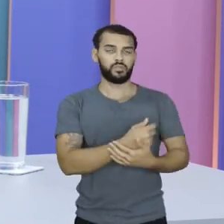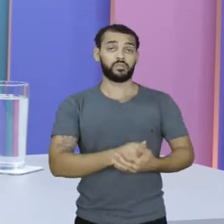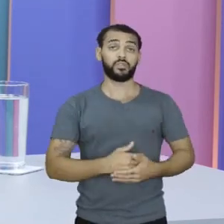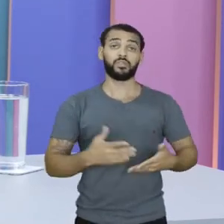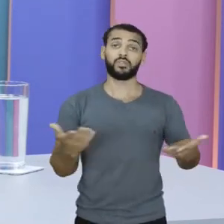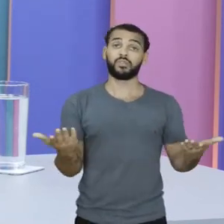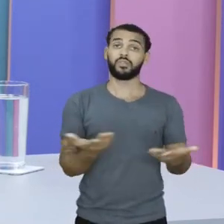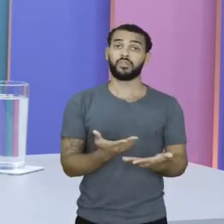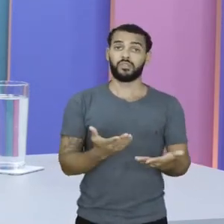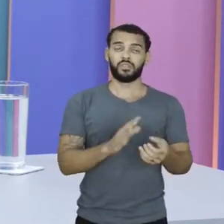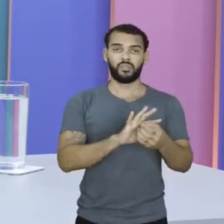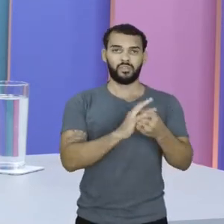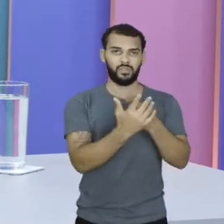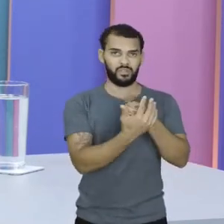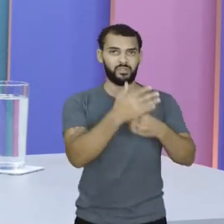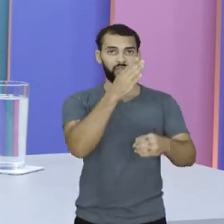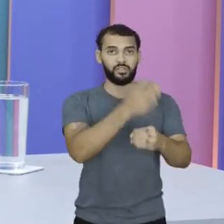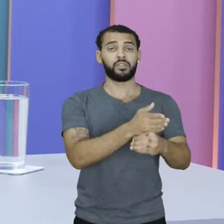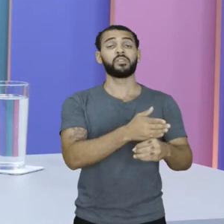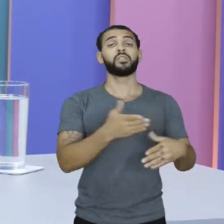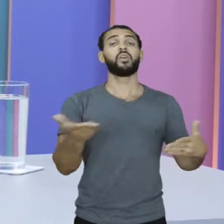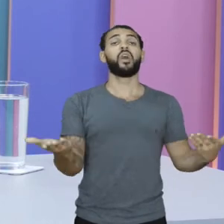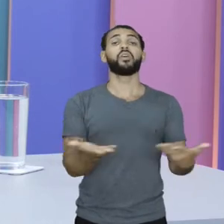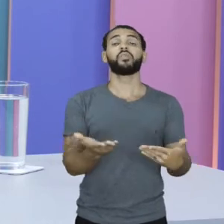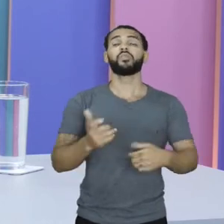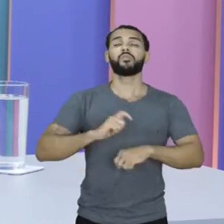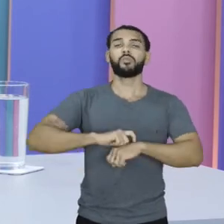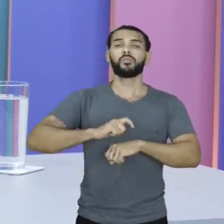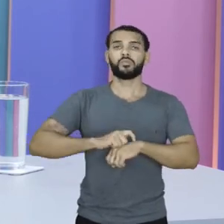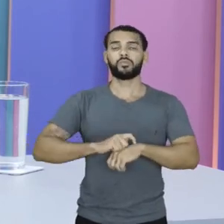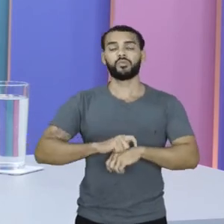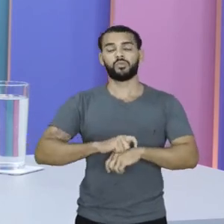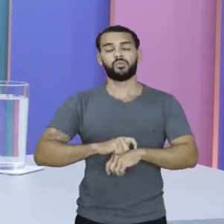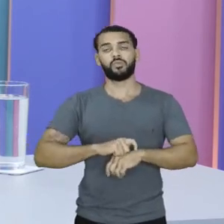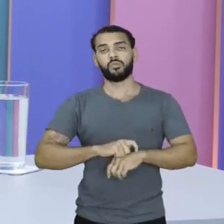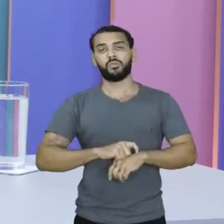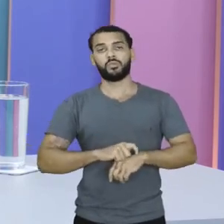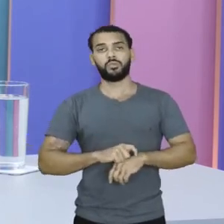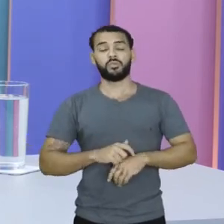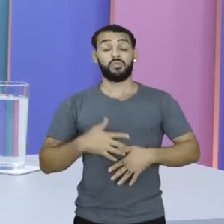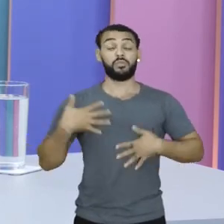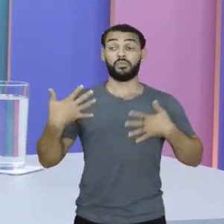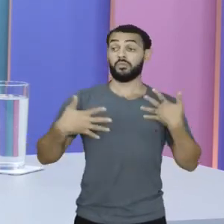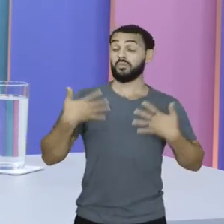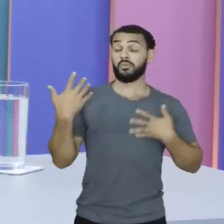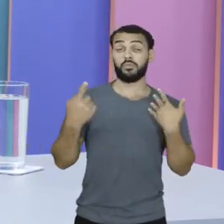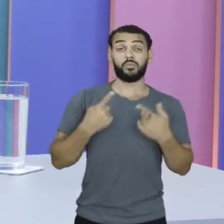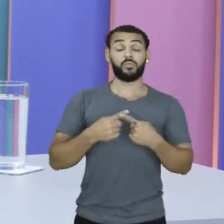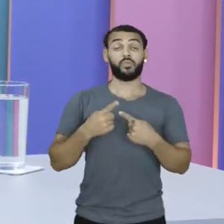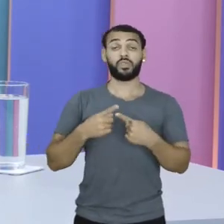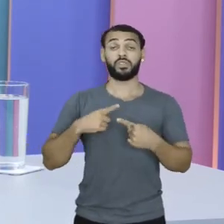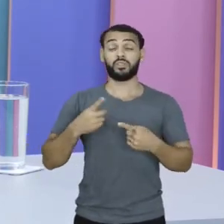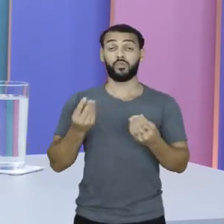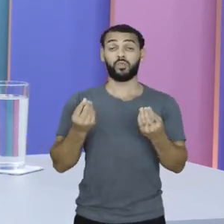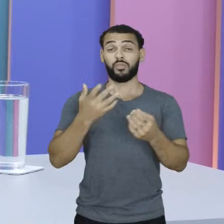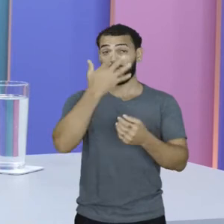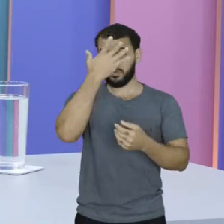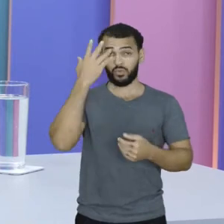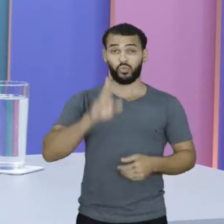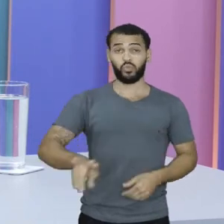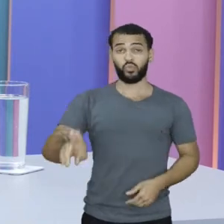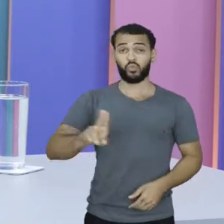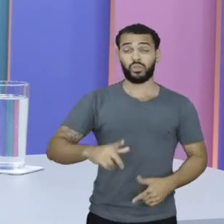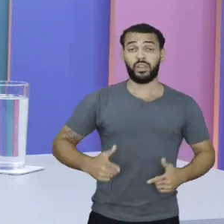momento desesperador, um momento armamentista do nosso país, que levou a um